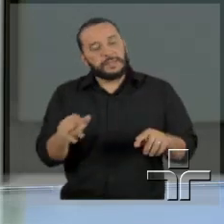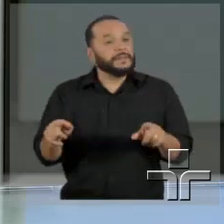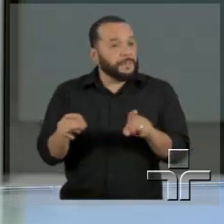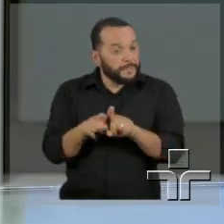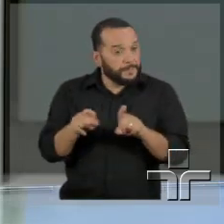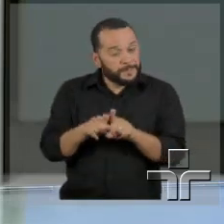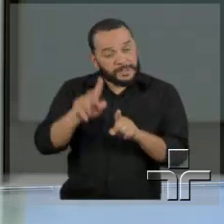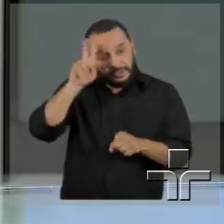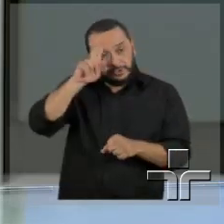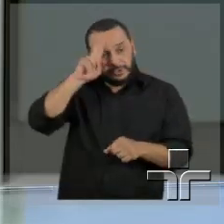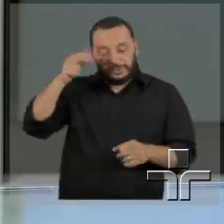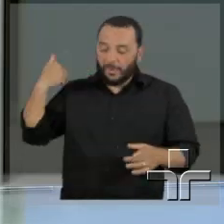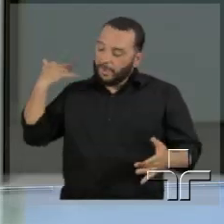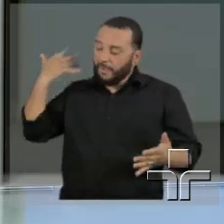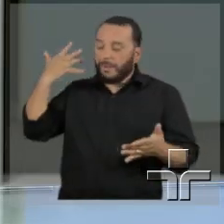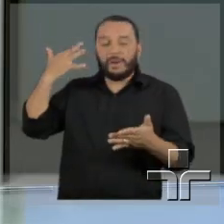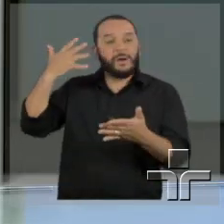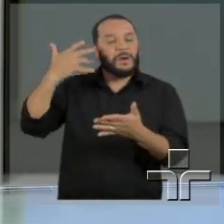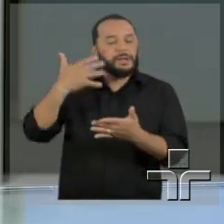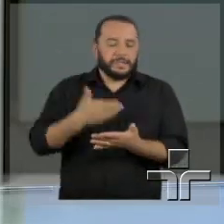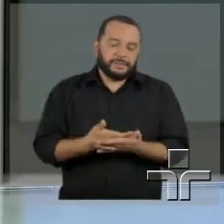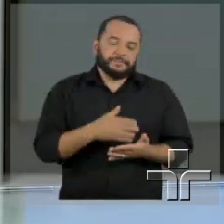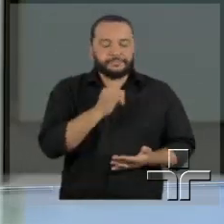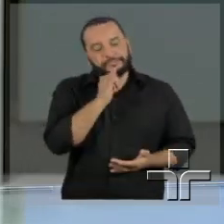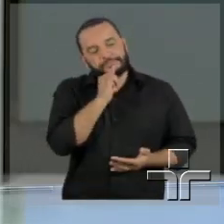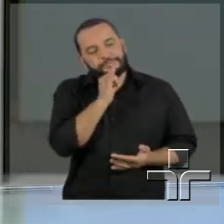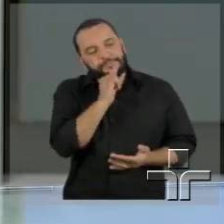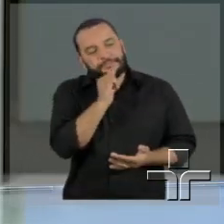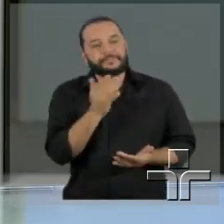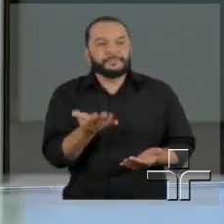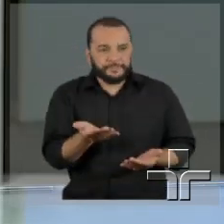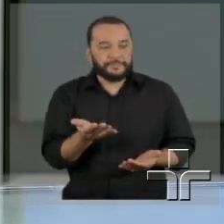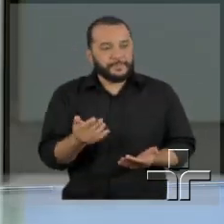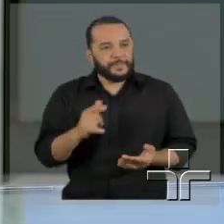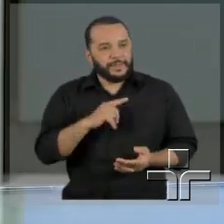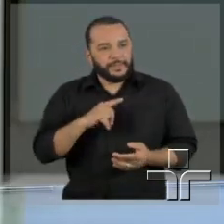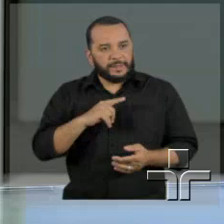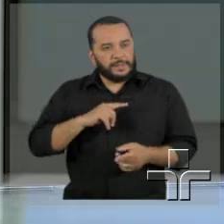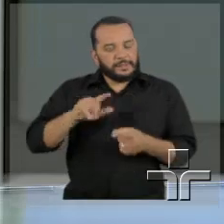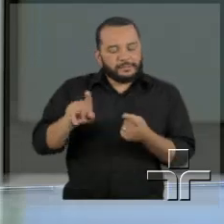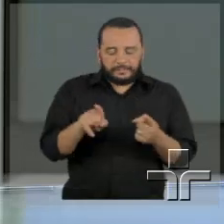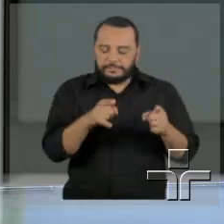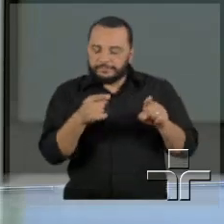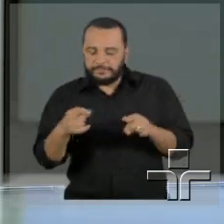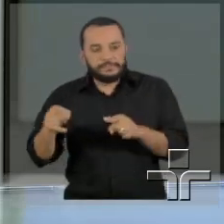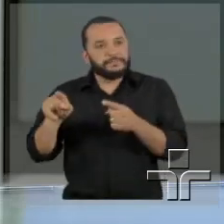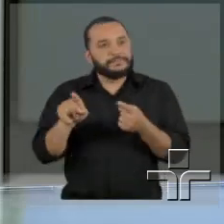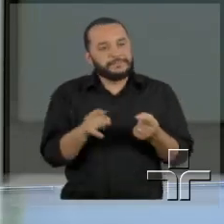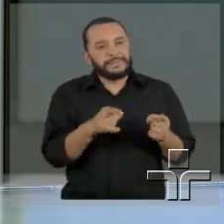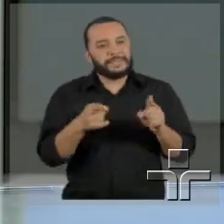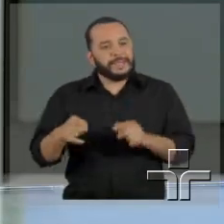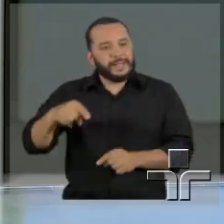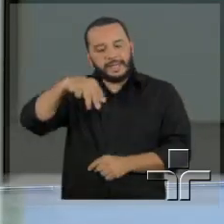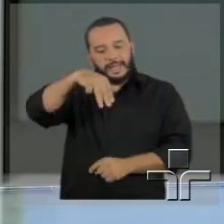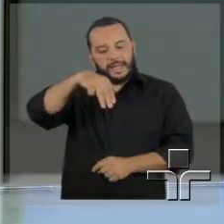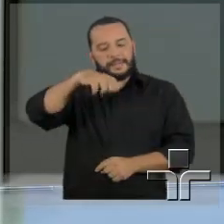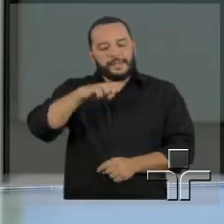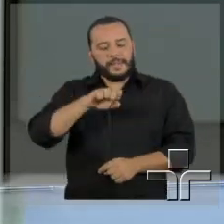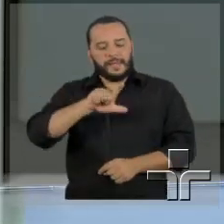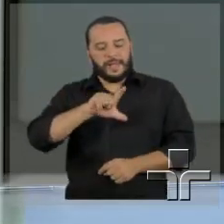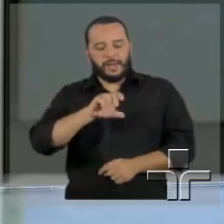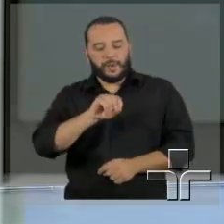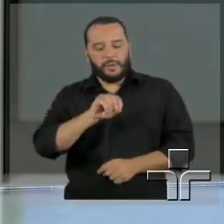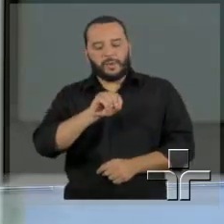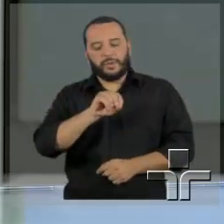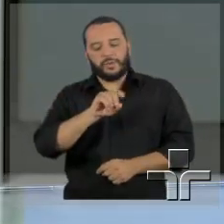a história, né? Por exemplo, o fato da melodia ter vindo antes da palavra, de você se comunicar